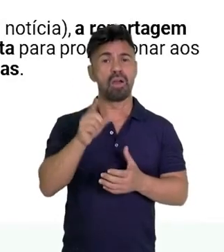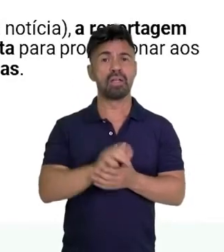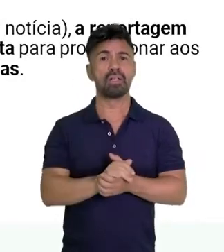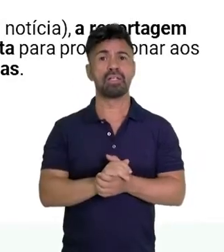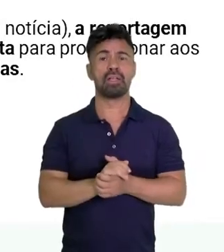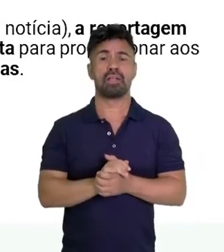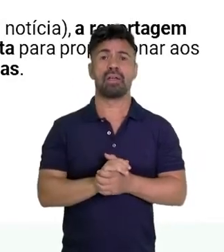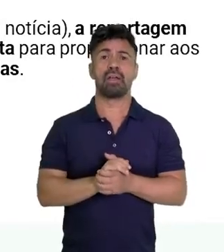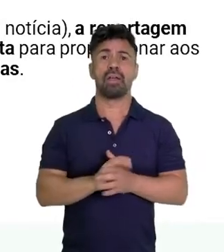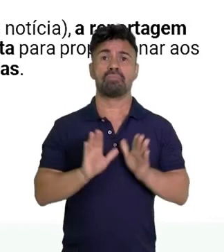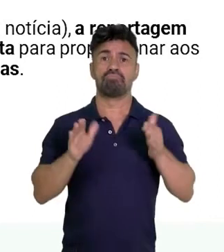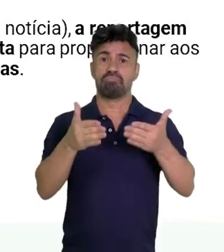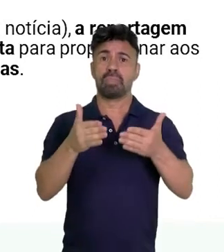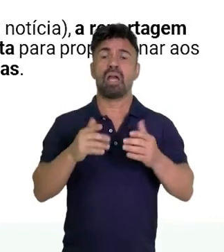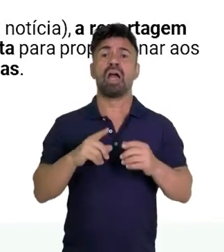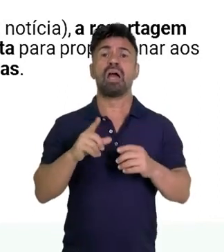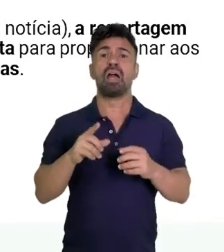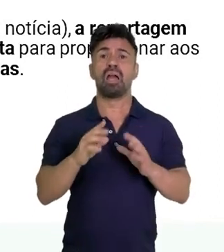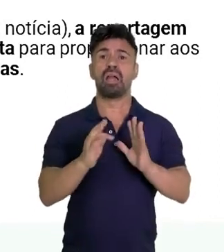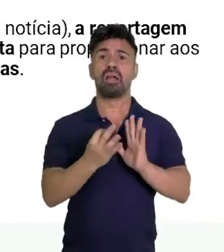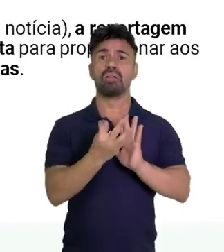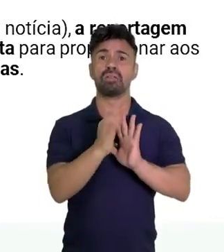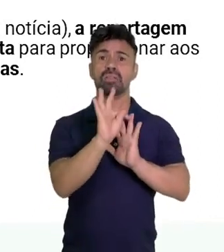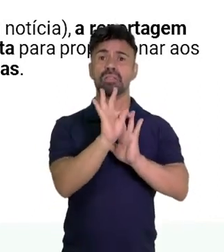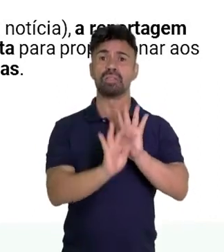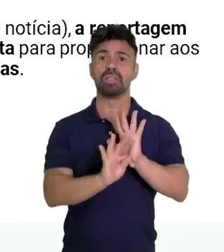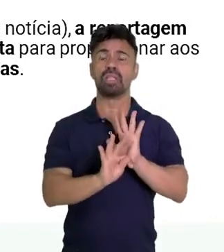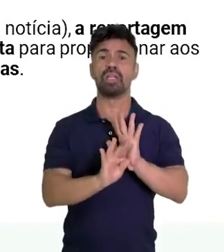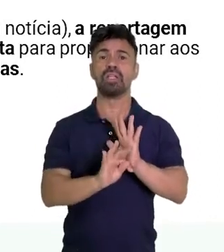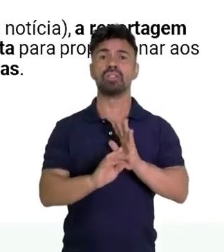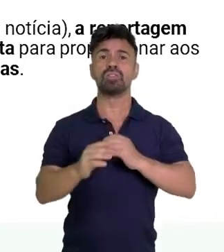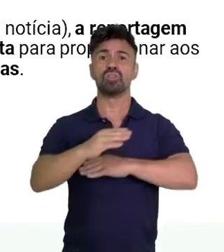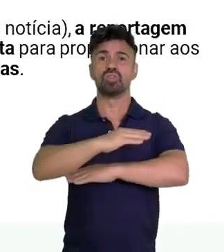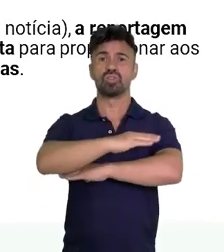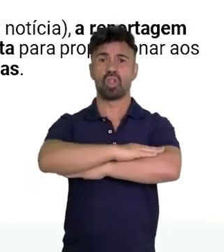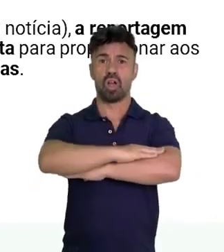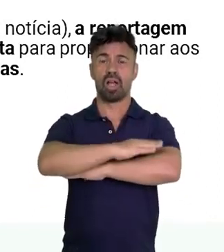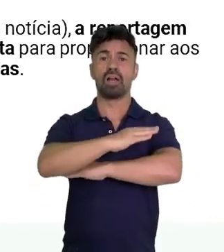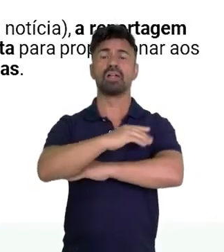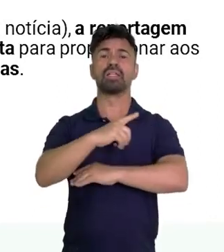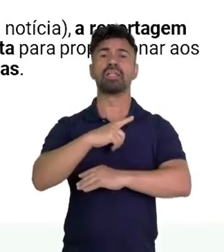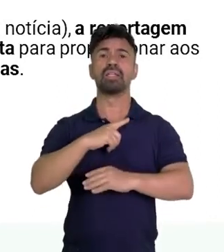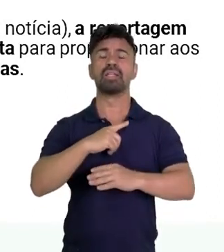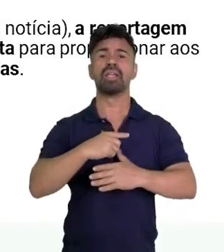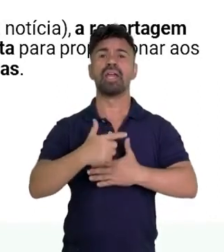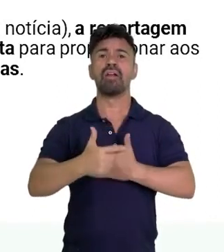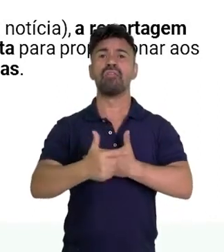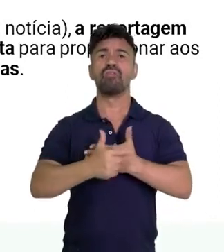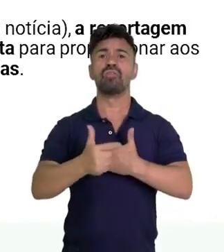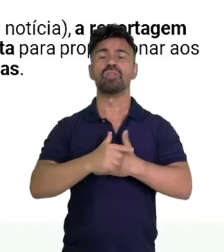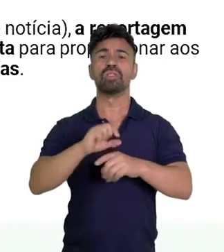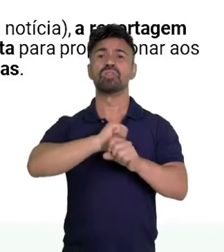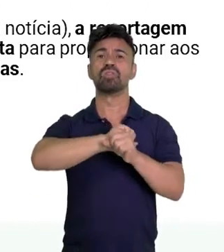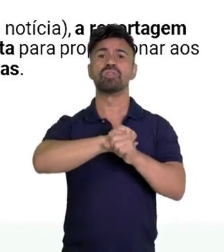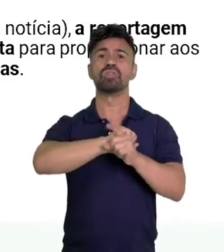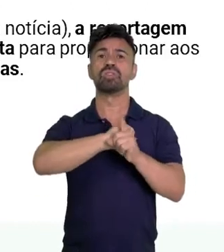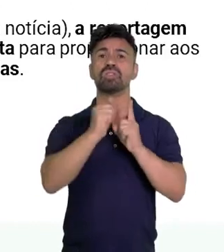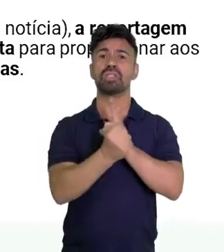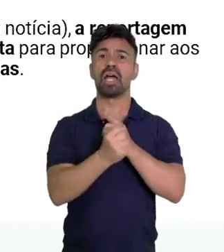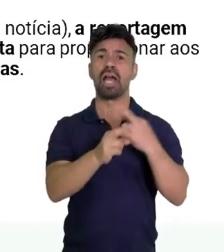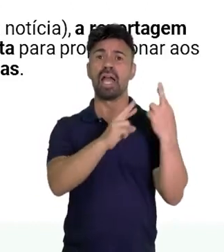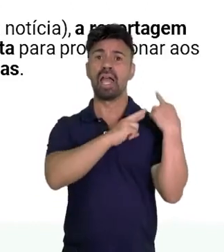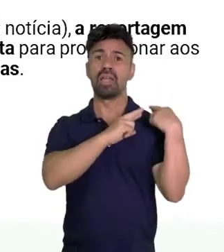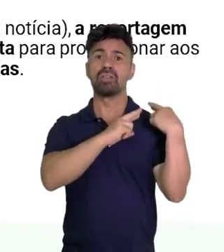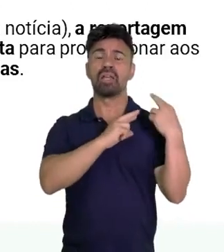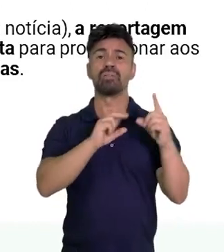reportagem, pessoal, é um texto jornalístico e tem uma função social. A